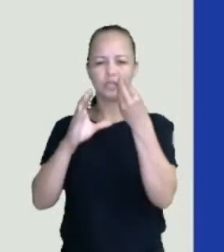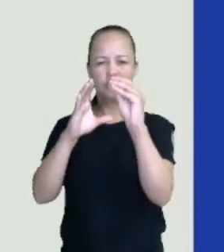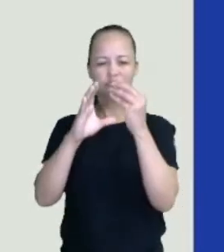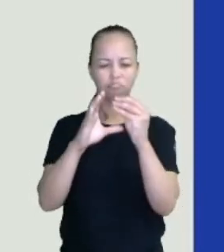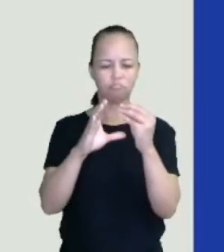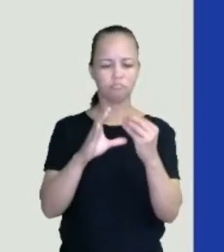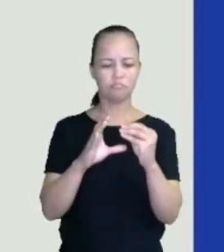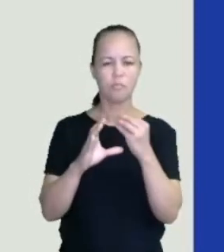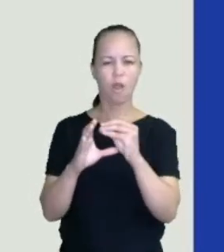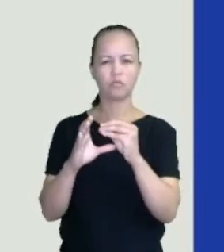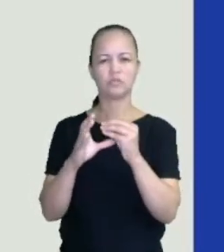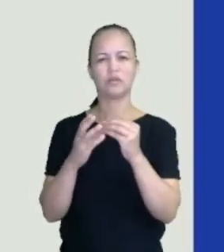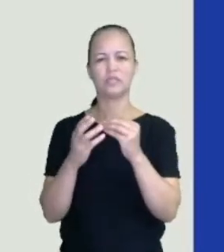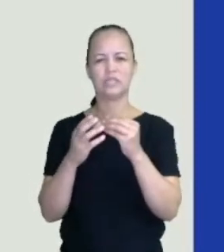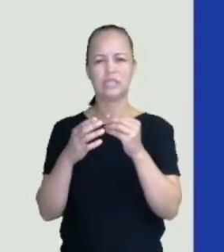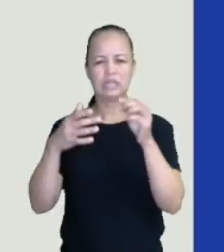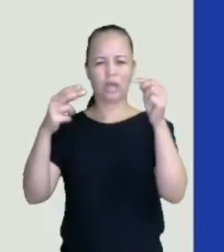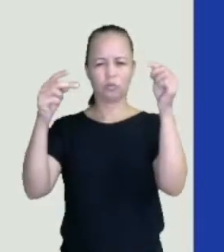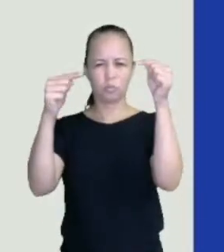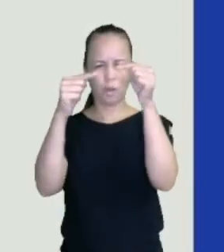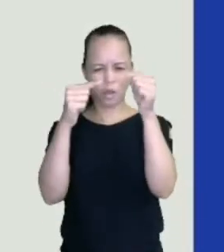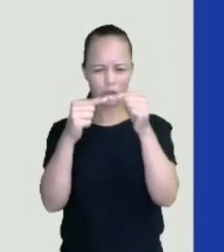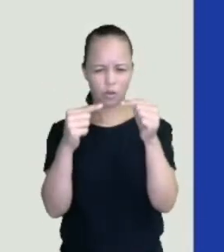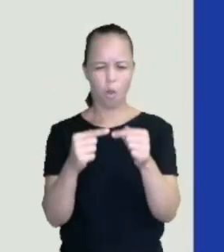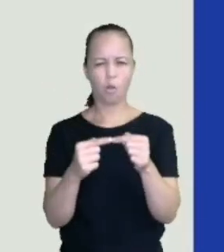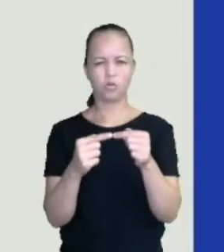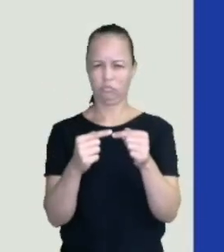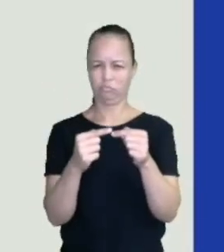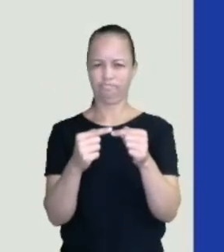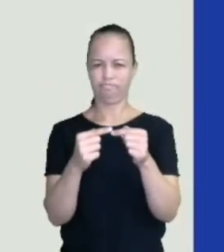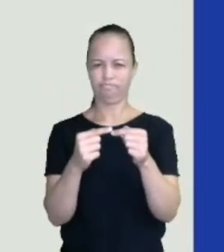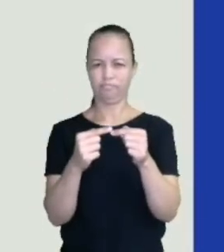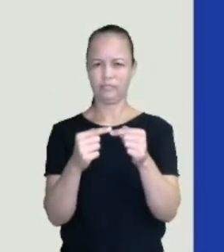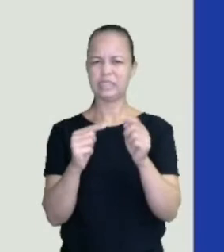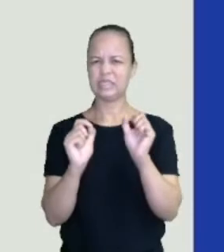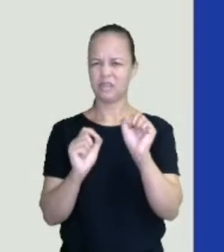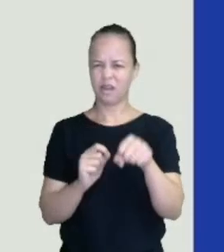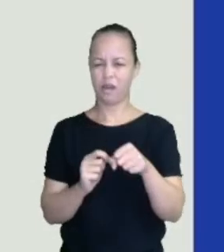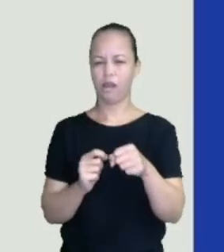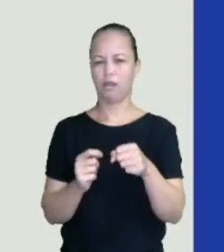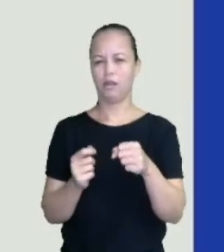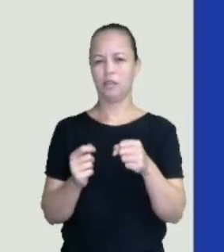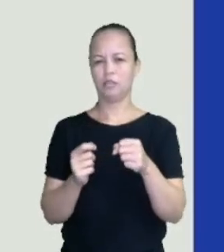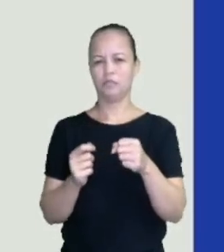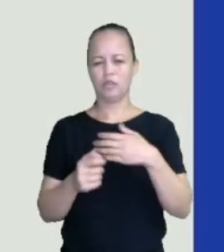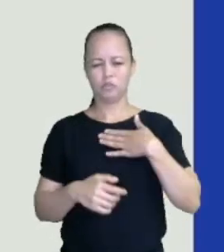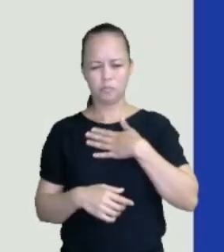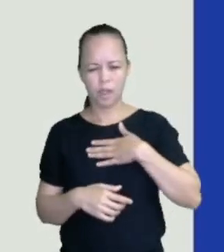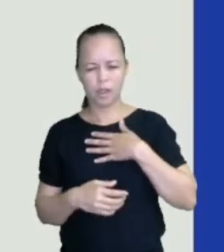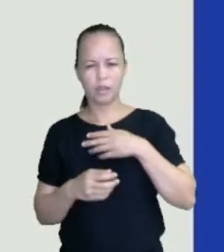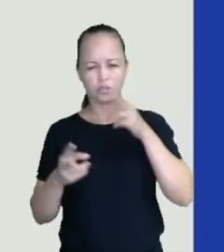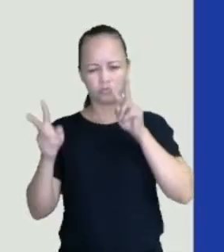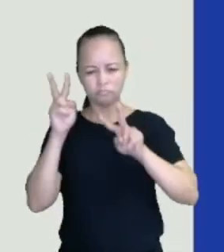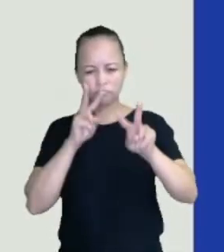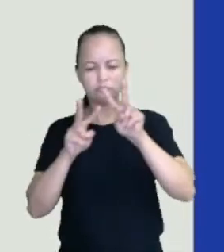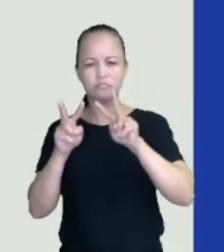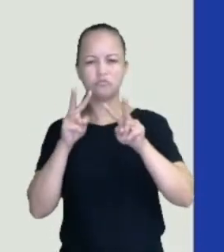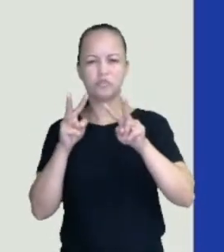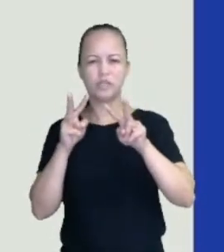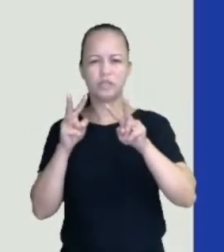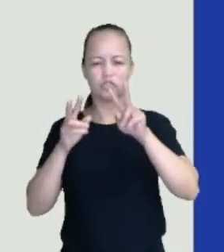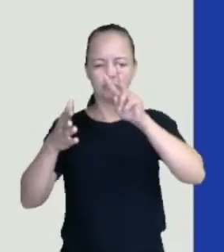postagens. Será que a gente está de acordo com tudo isso que é postado? Será que isso faz bem a gente ver, a